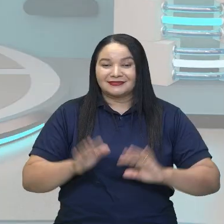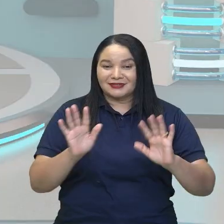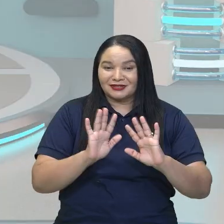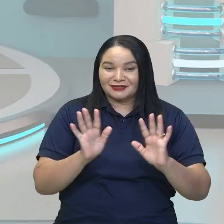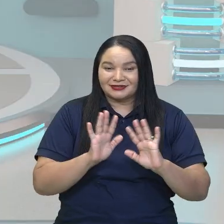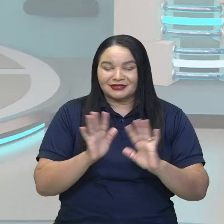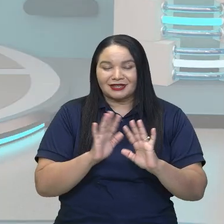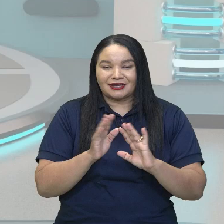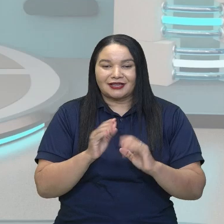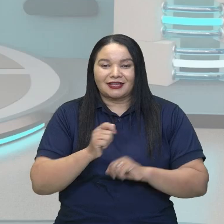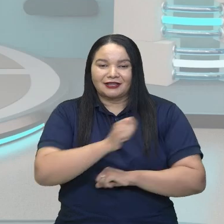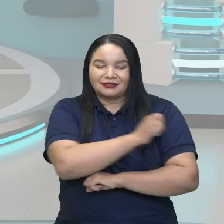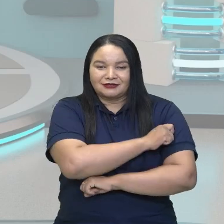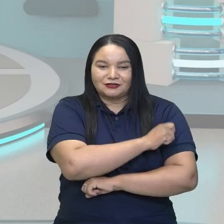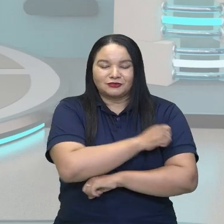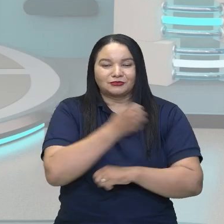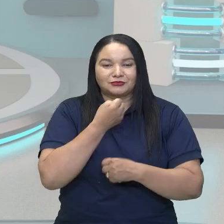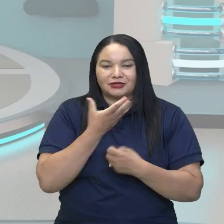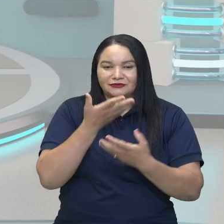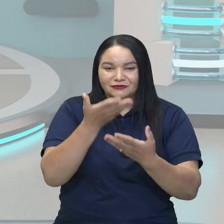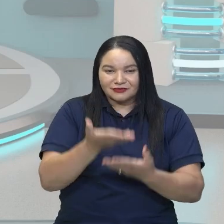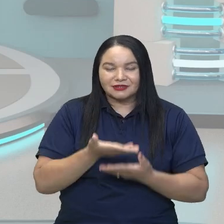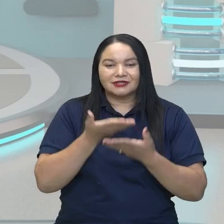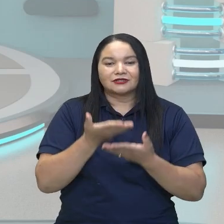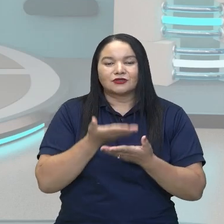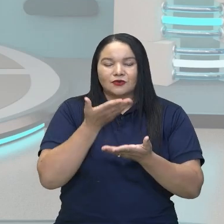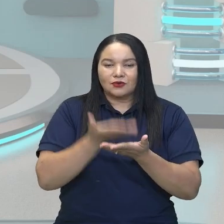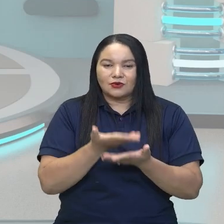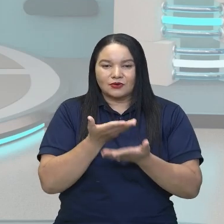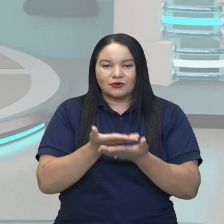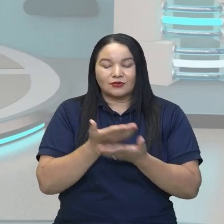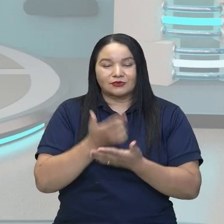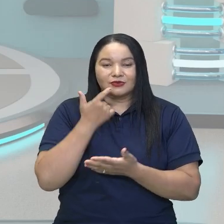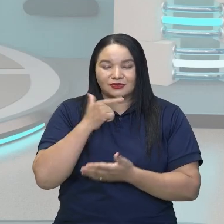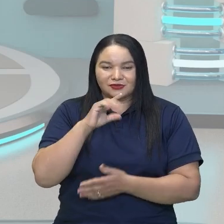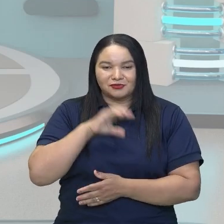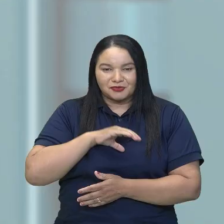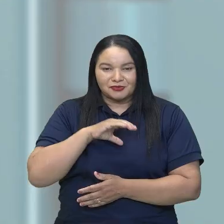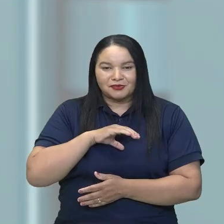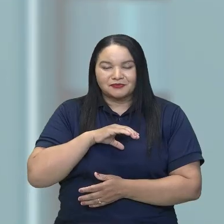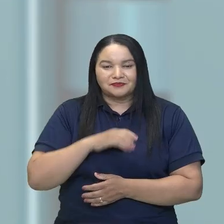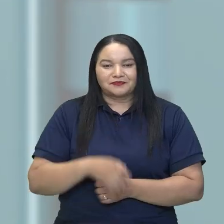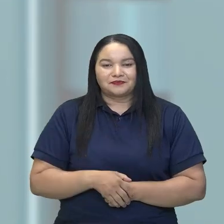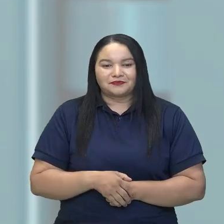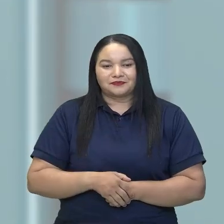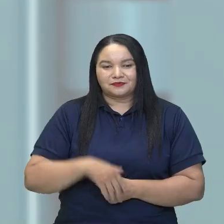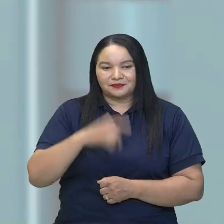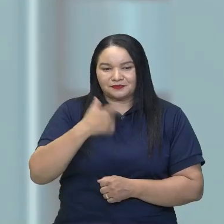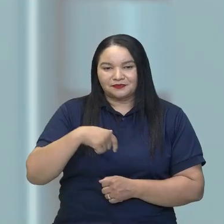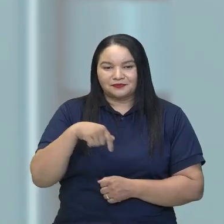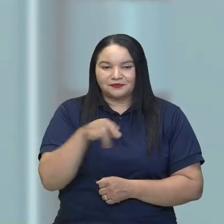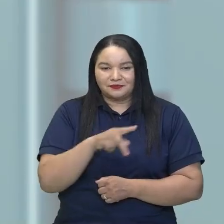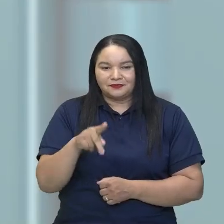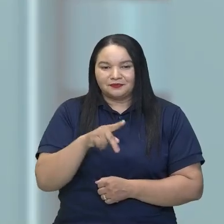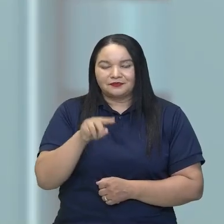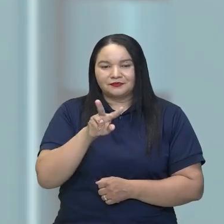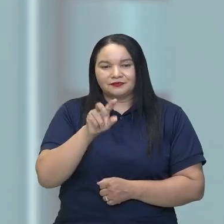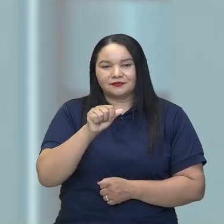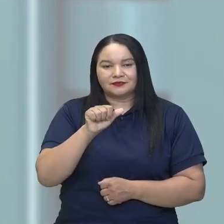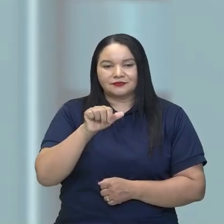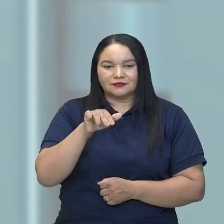meus queridos alunos, sejam muito bem-vindos à nossa aula de língua portuguesa. Eu sou a